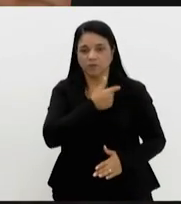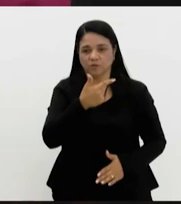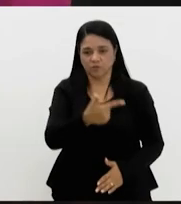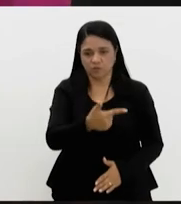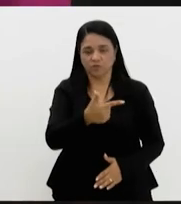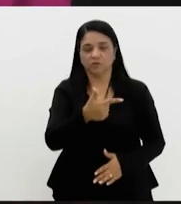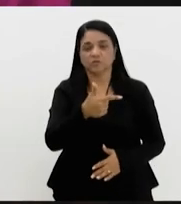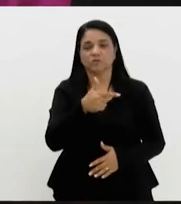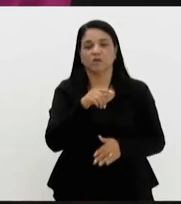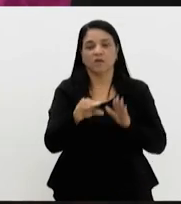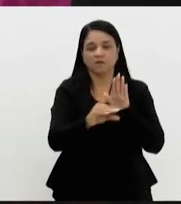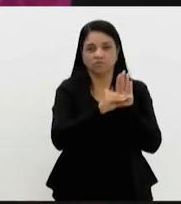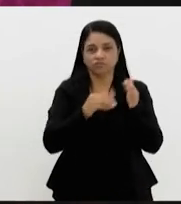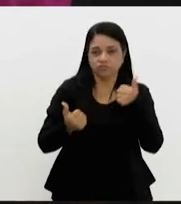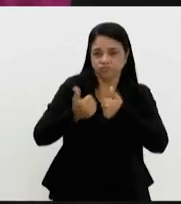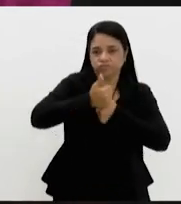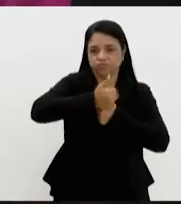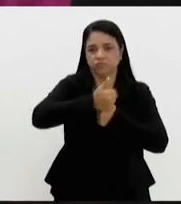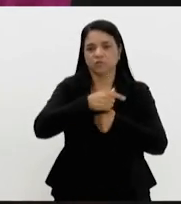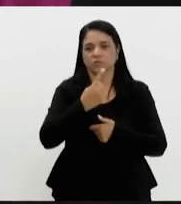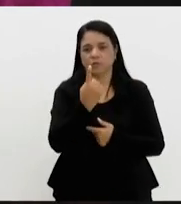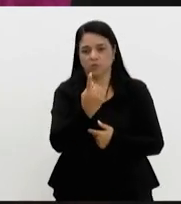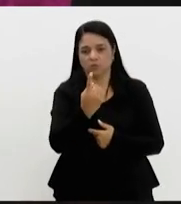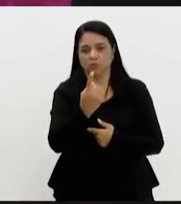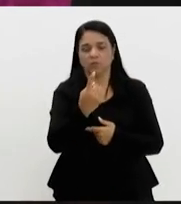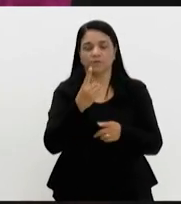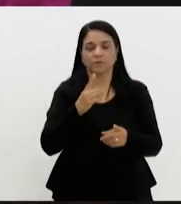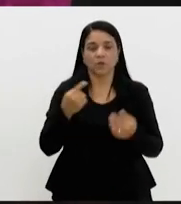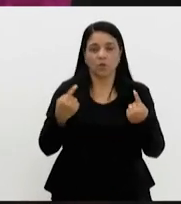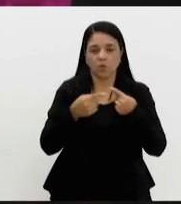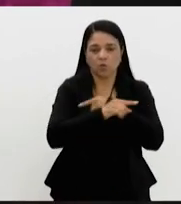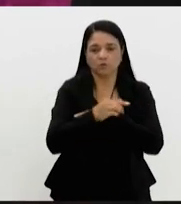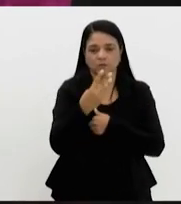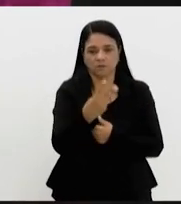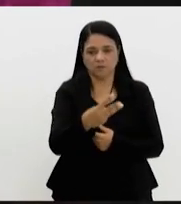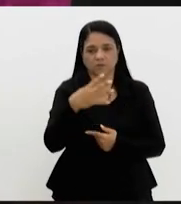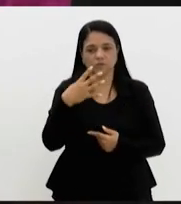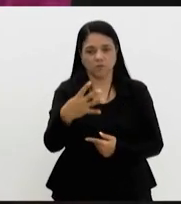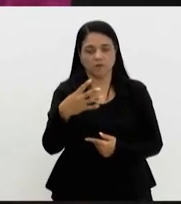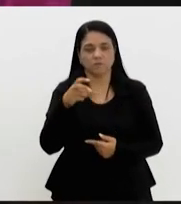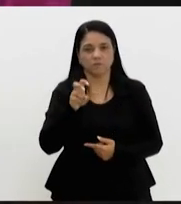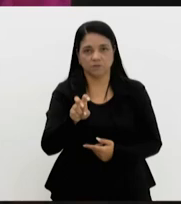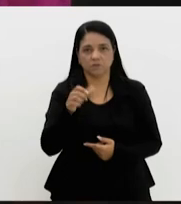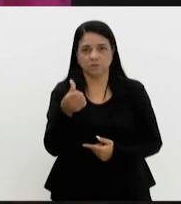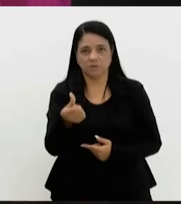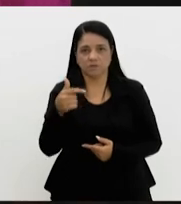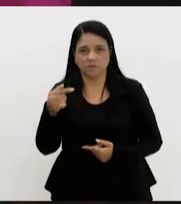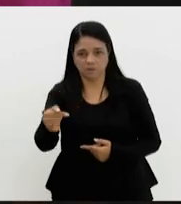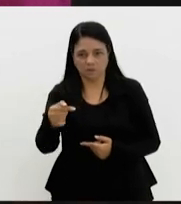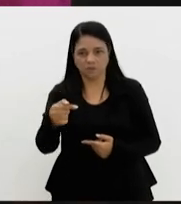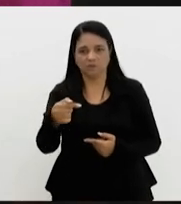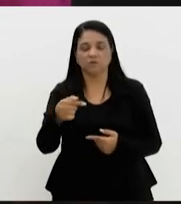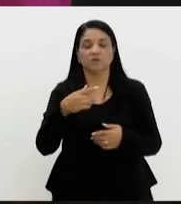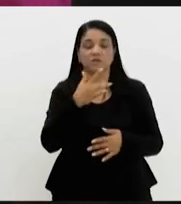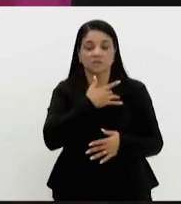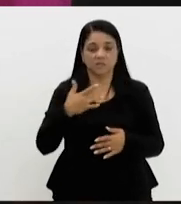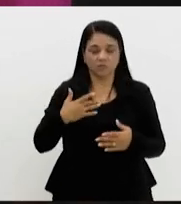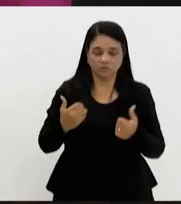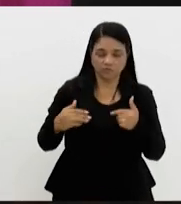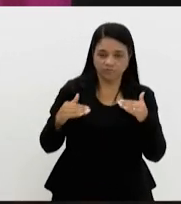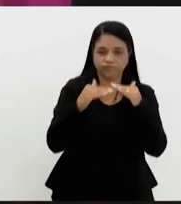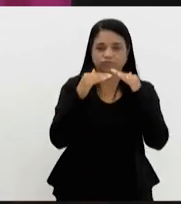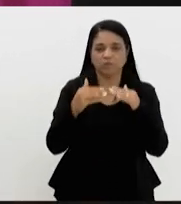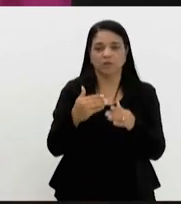com subemenda à emenda número 1, contrário às emendas número 3, 4, 5, 6 e 7, de saúde favorável